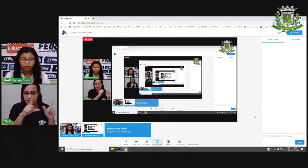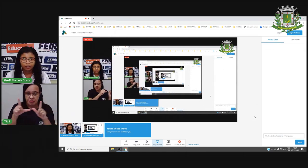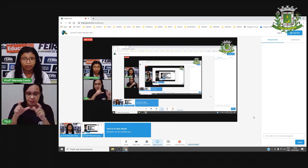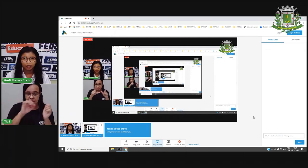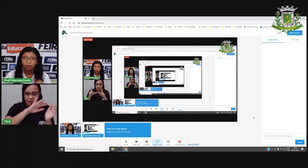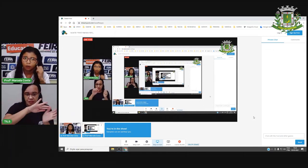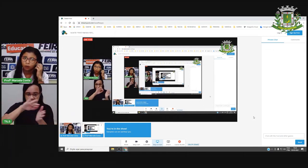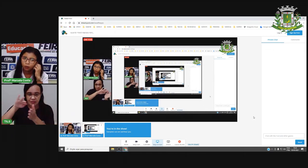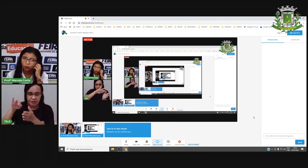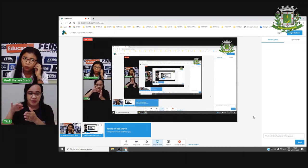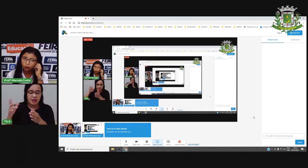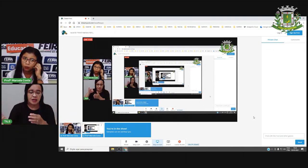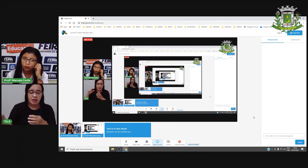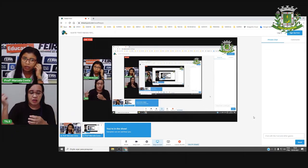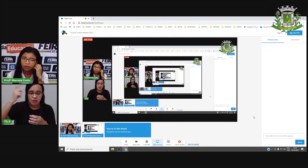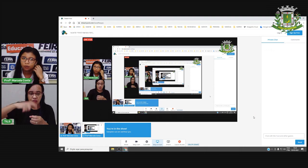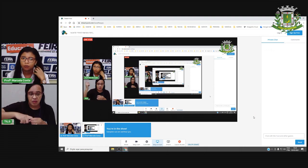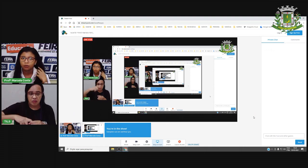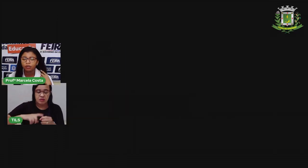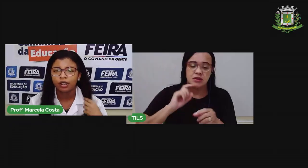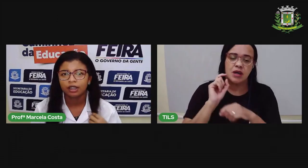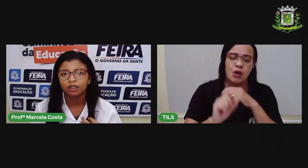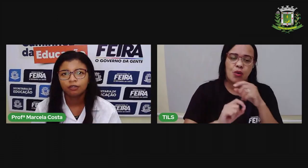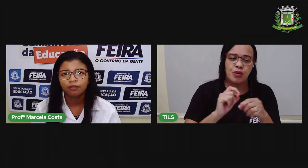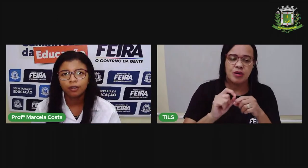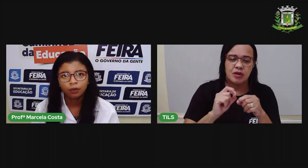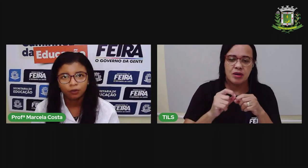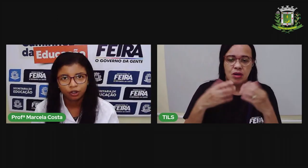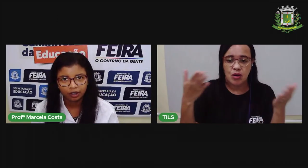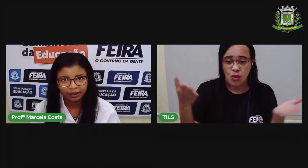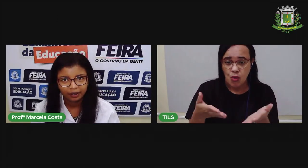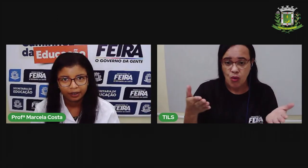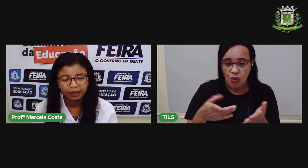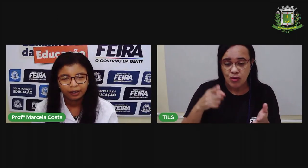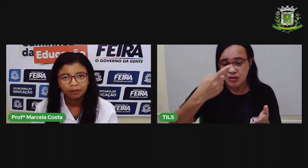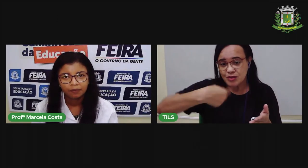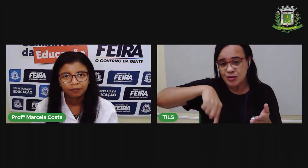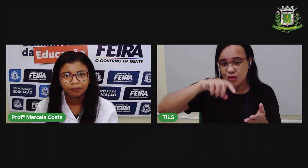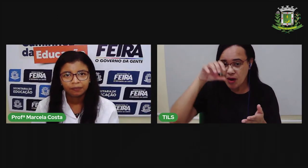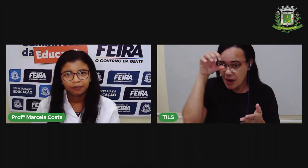retomar com você os assuntos que a gente viu hoje.